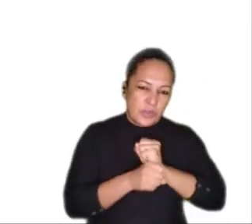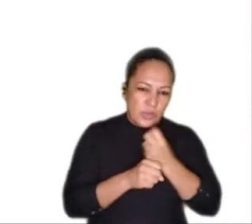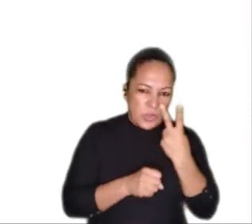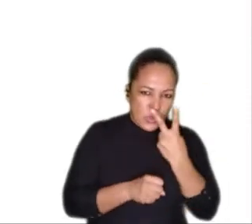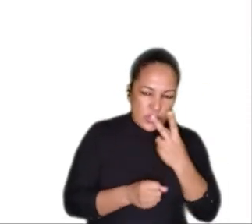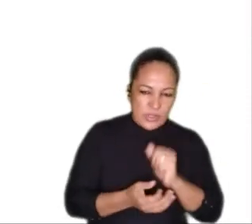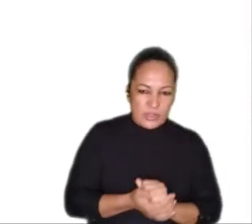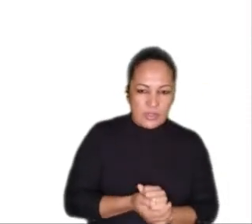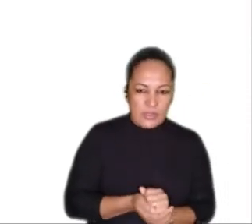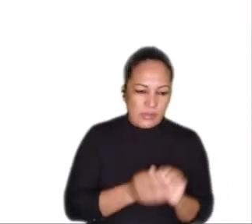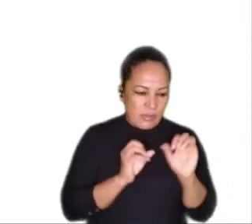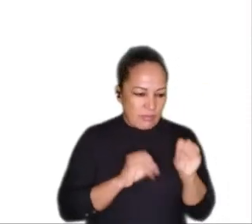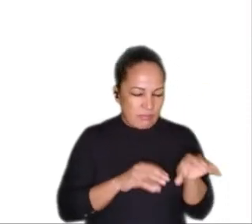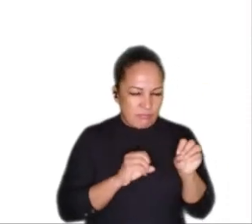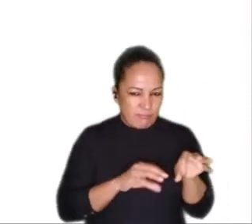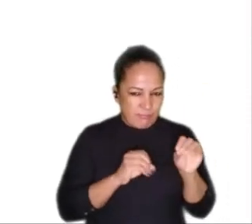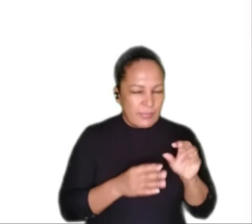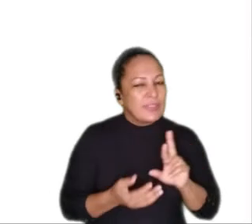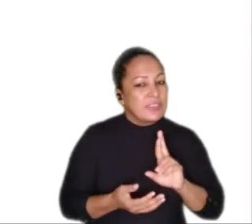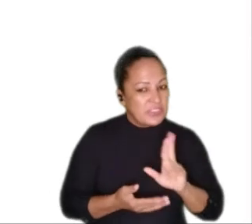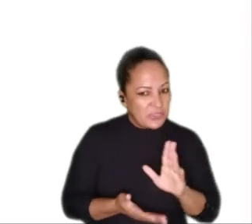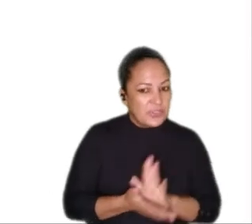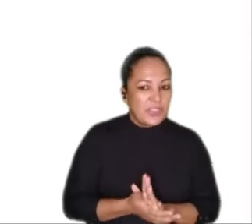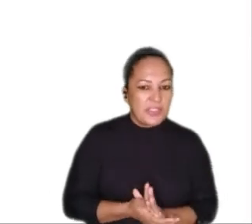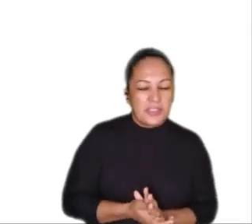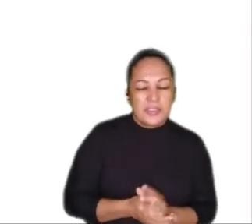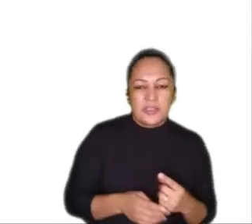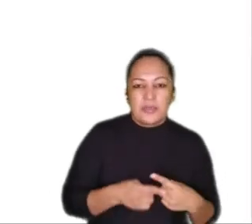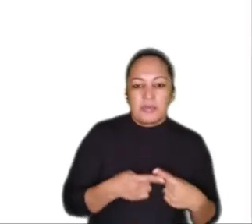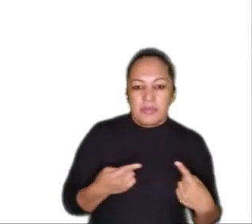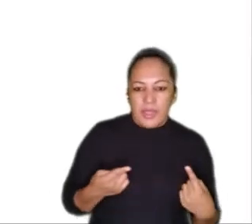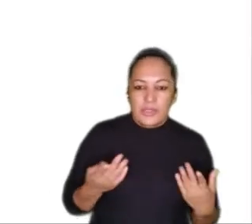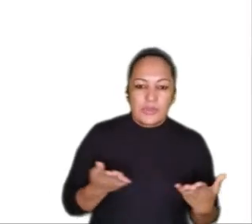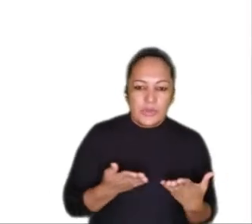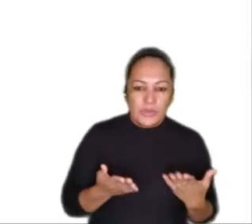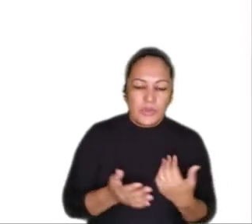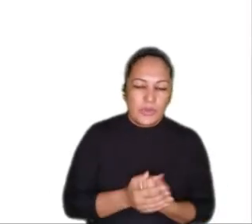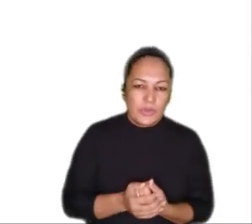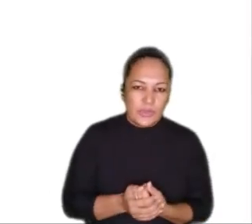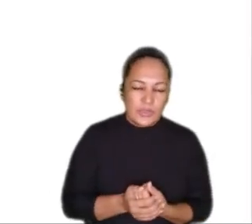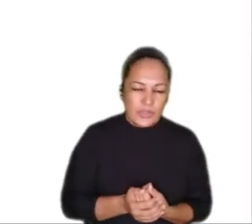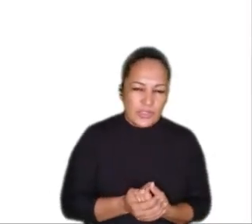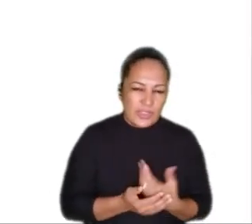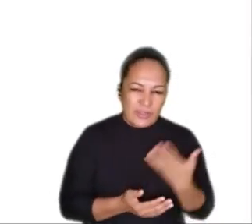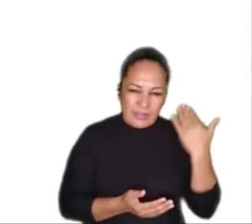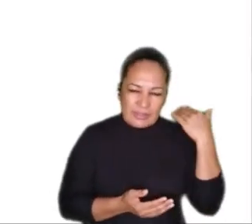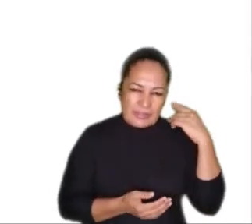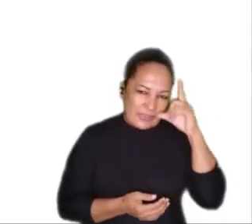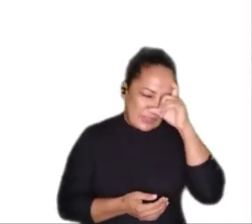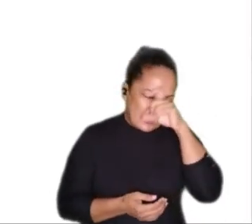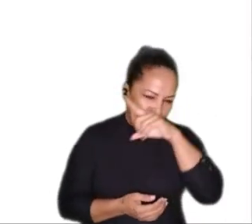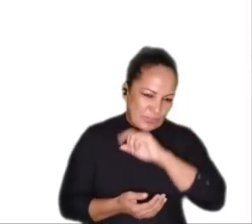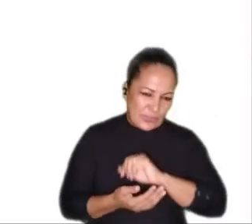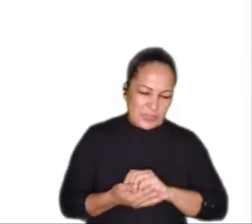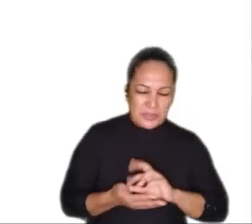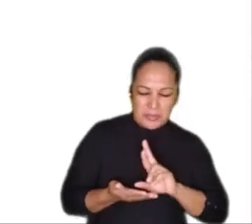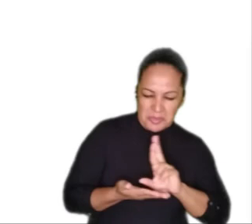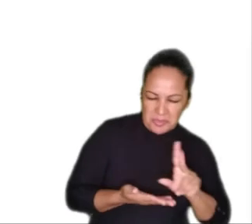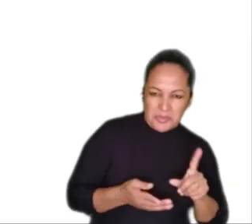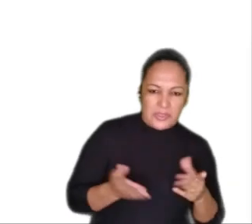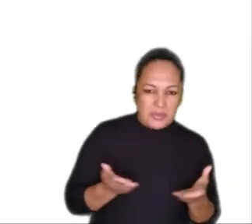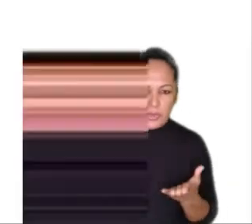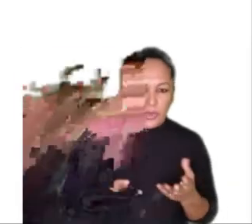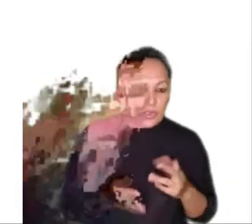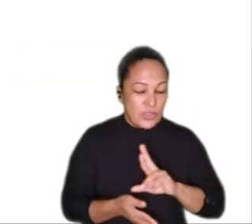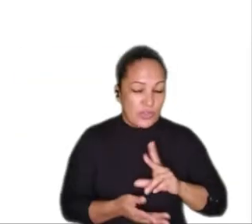faculdade, dando aula só com Postgre. Era até bem diferente a interface dele hoje em dia. A interface dele ainda era